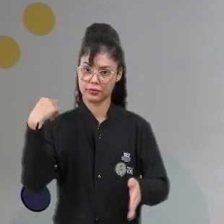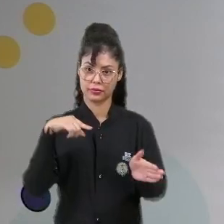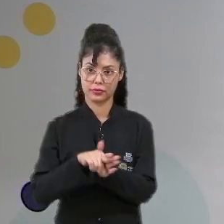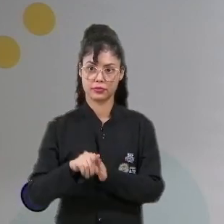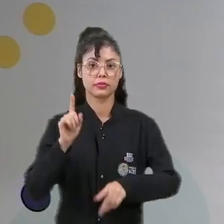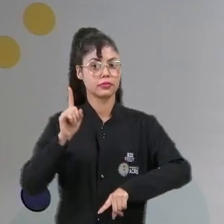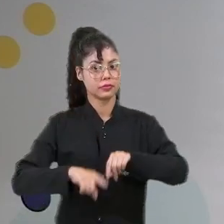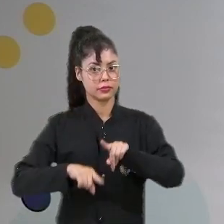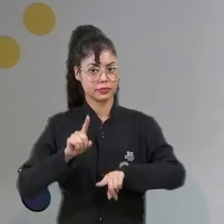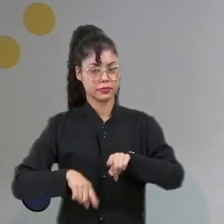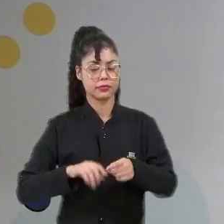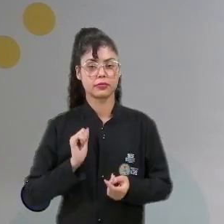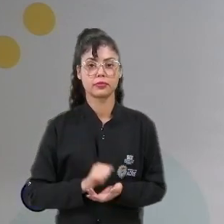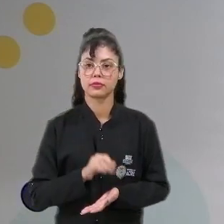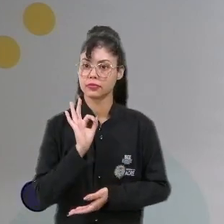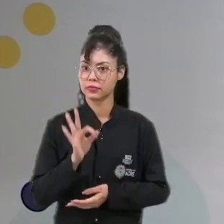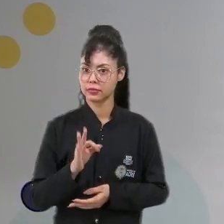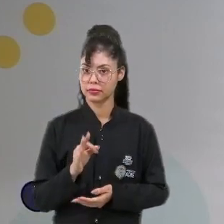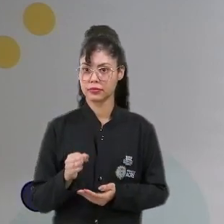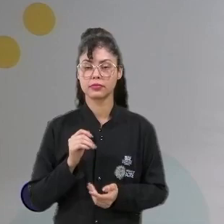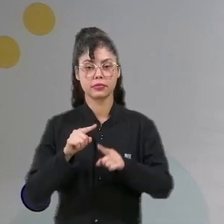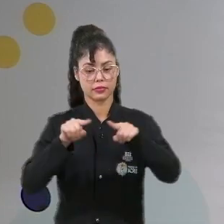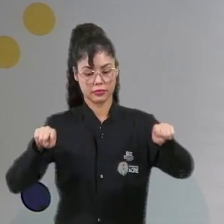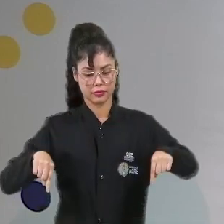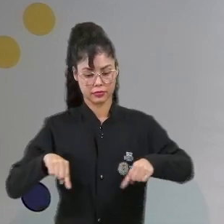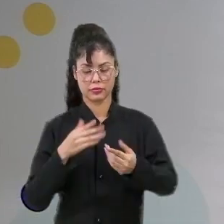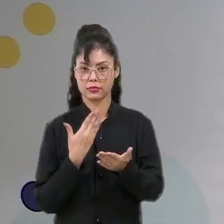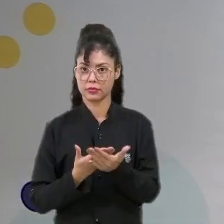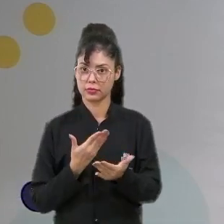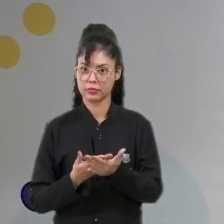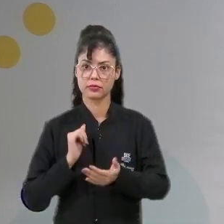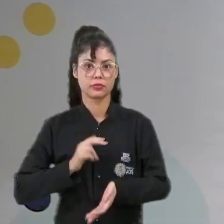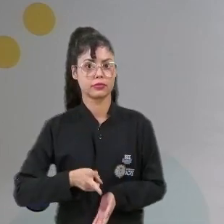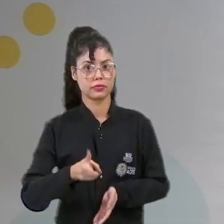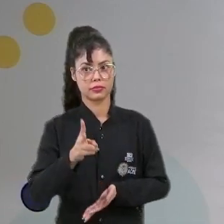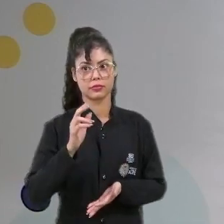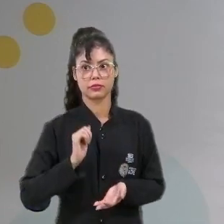nosso material e com certeza na sala de aula você vai dar